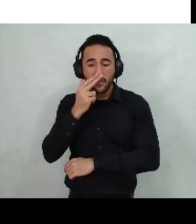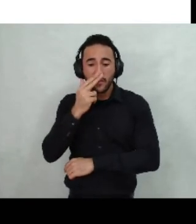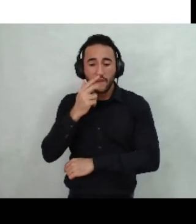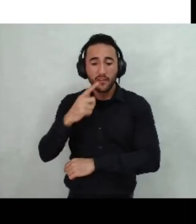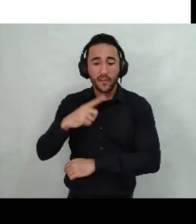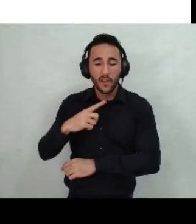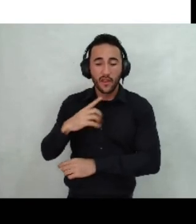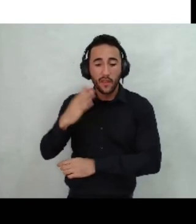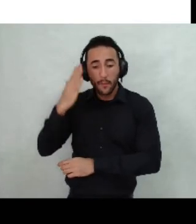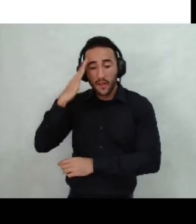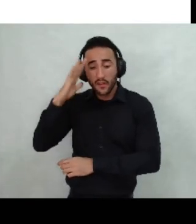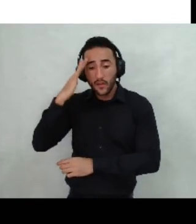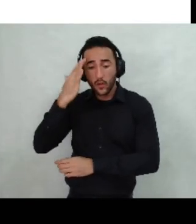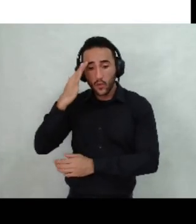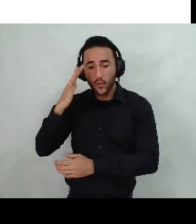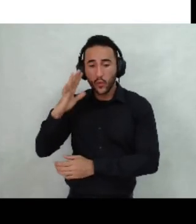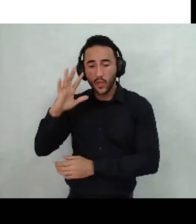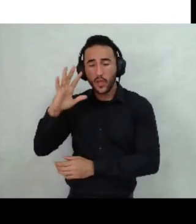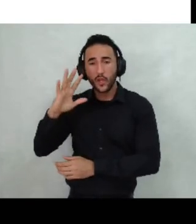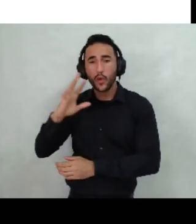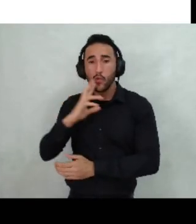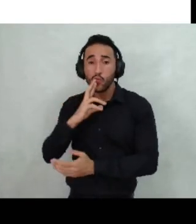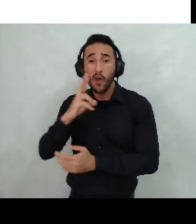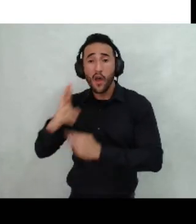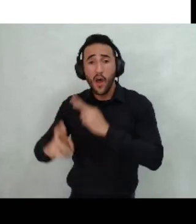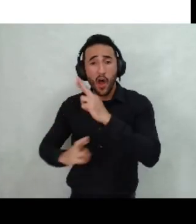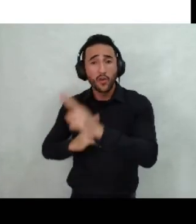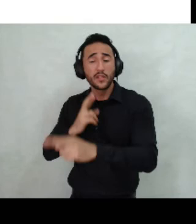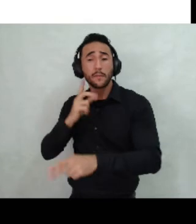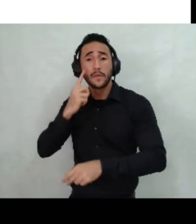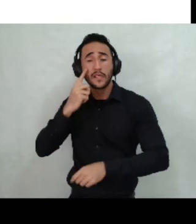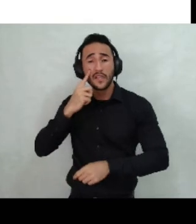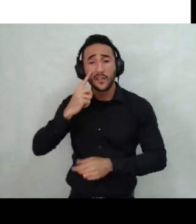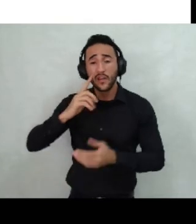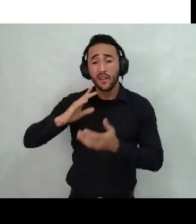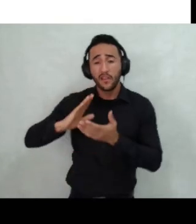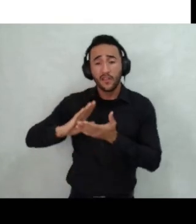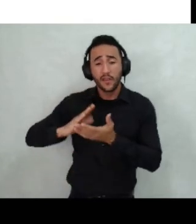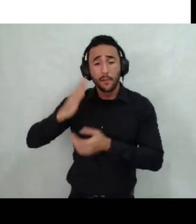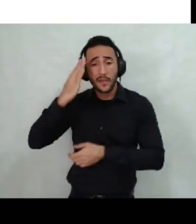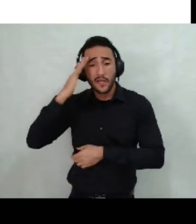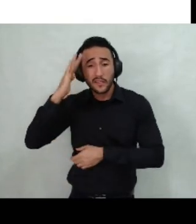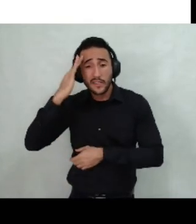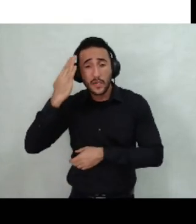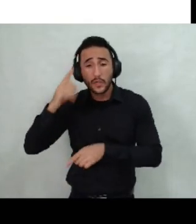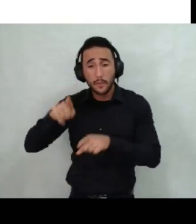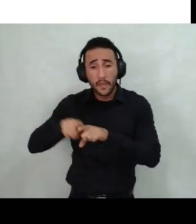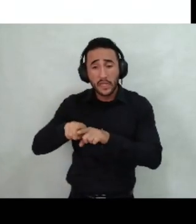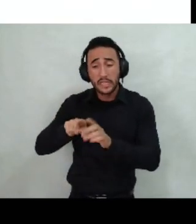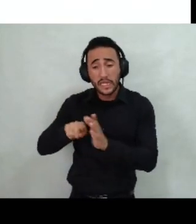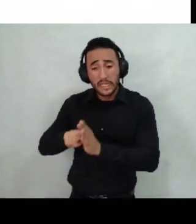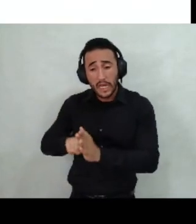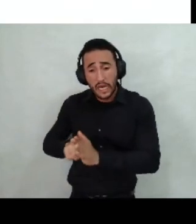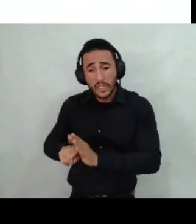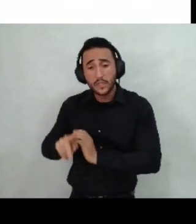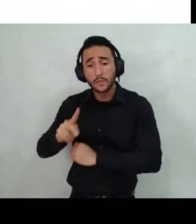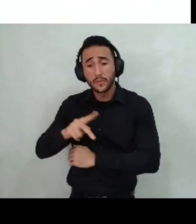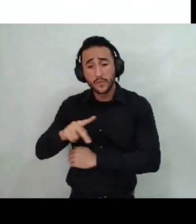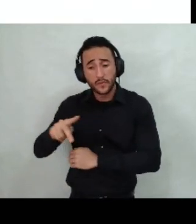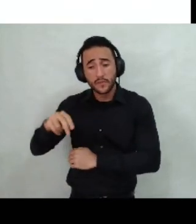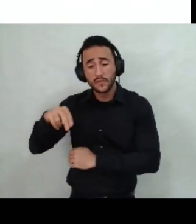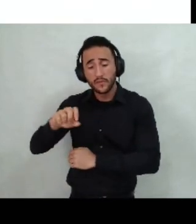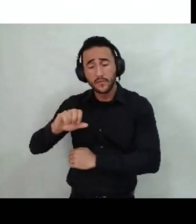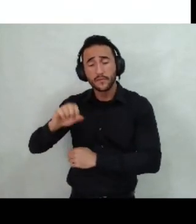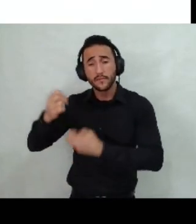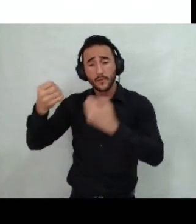sem contar os elementos de acurácia do teste, interpretação e da própria testagem que a professora Nancy já chamou a atenção. E eu